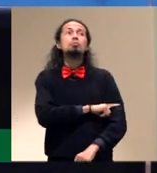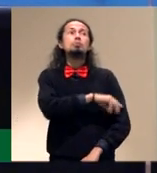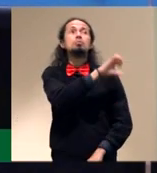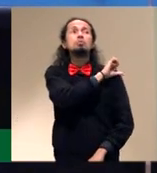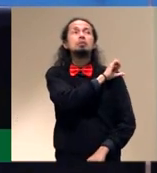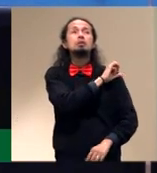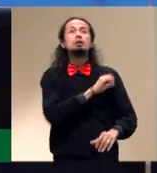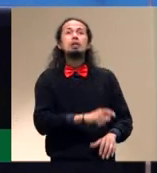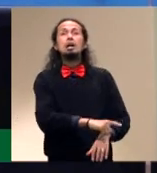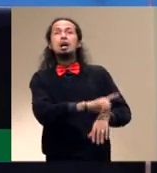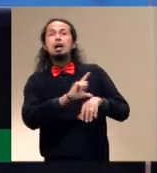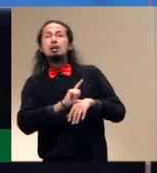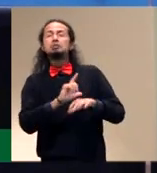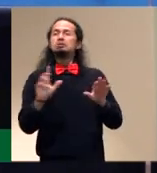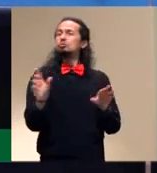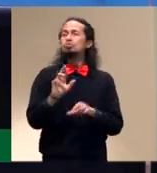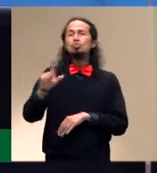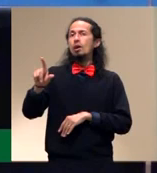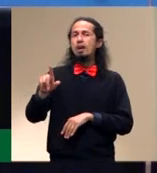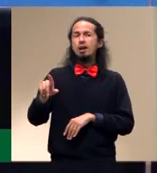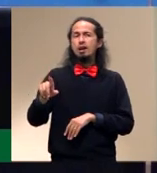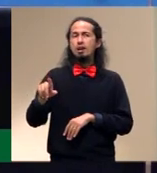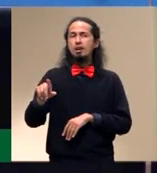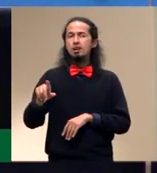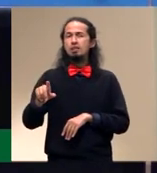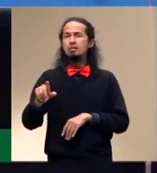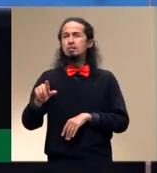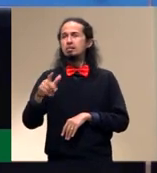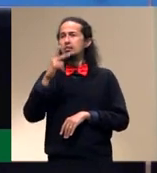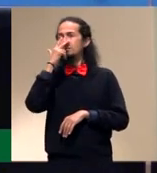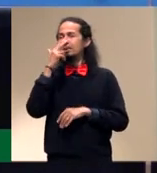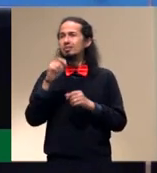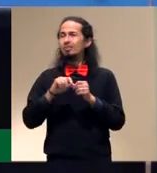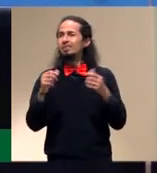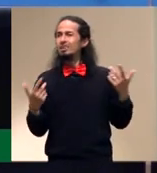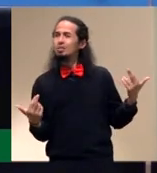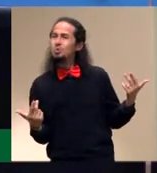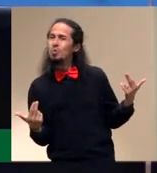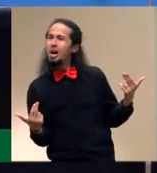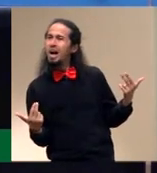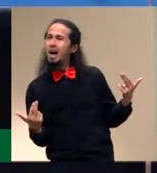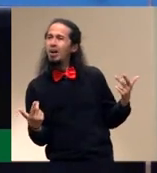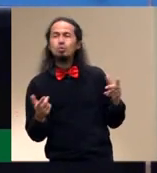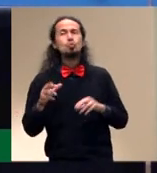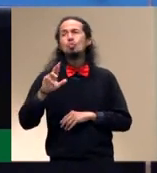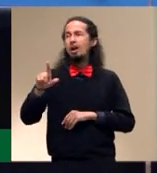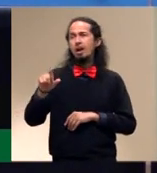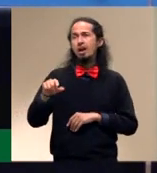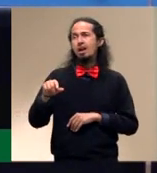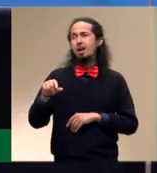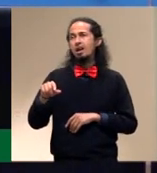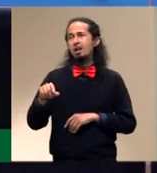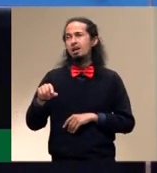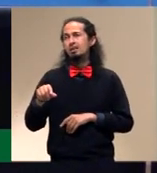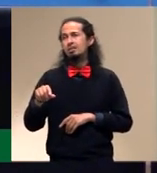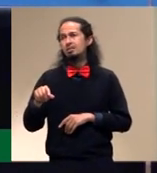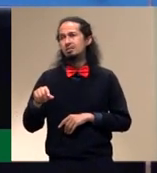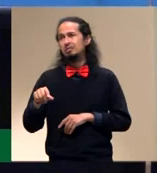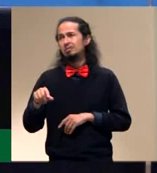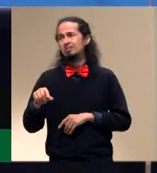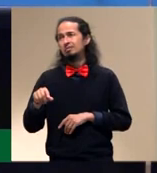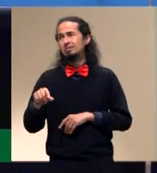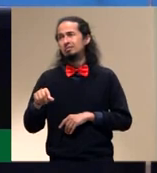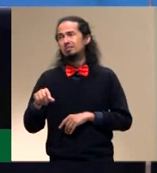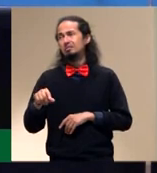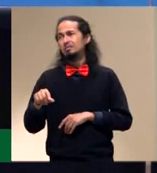é antecipar aquilo que é o conteúdo posterior. Mas, se você segue uma organização por área